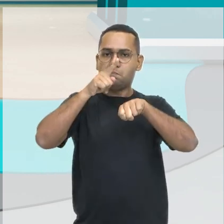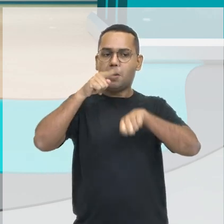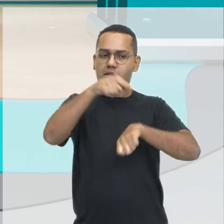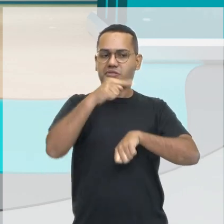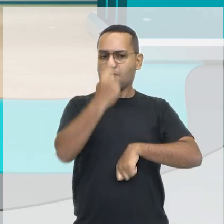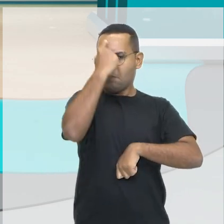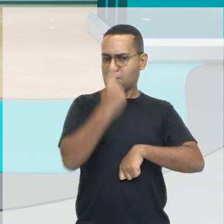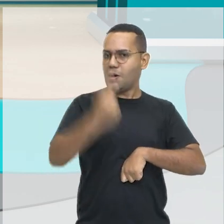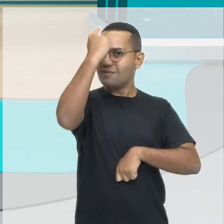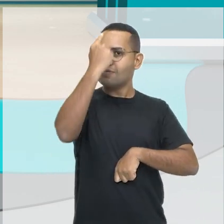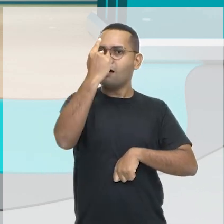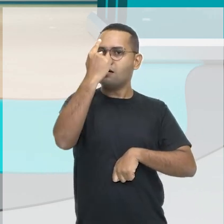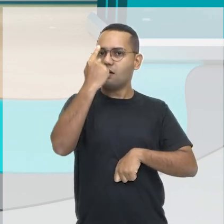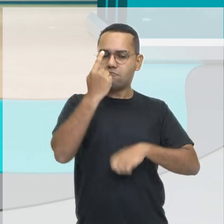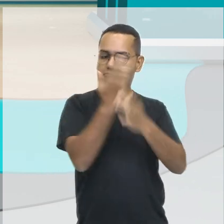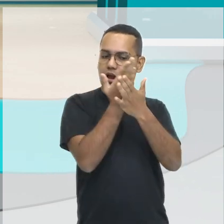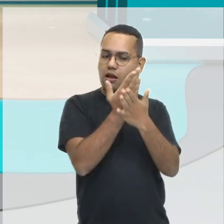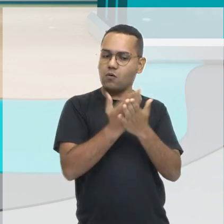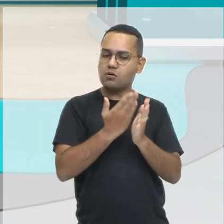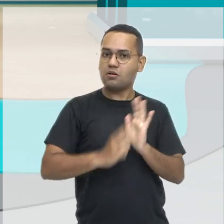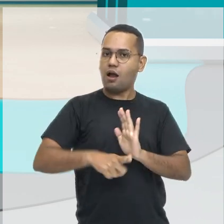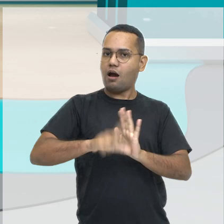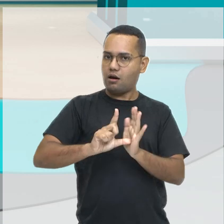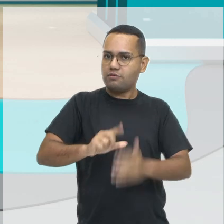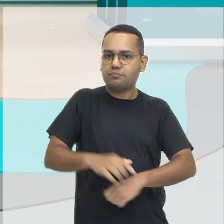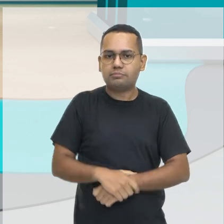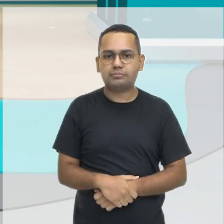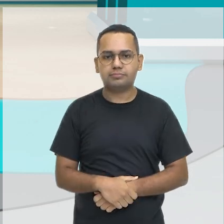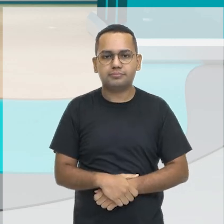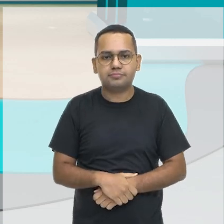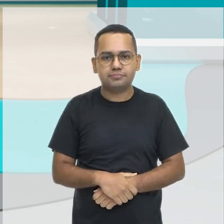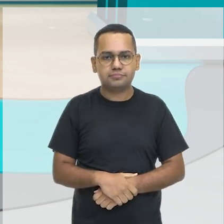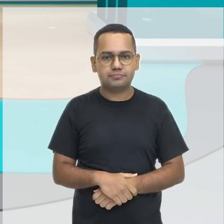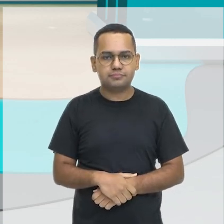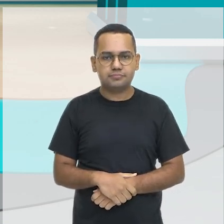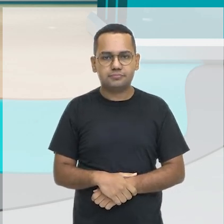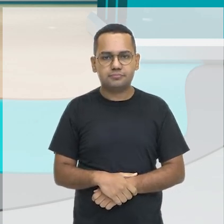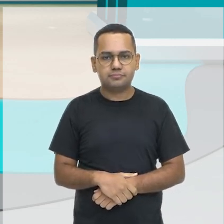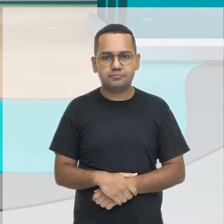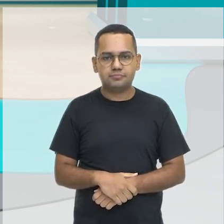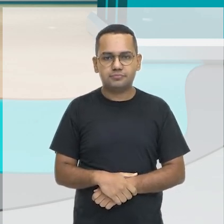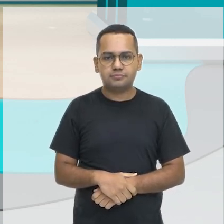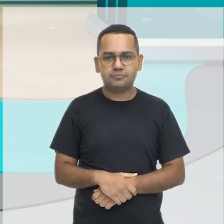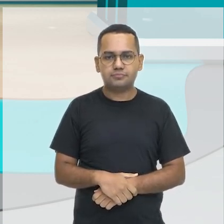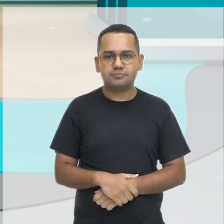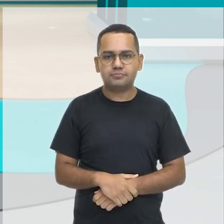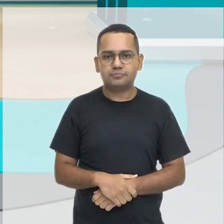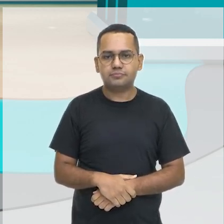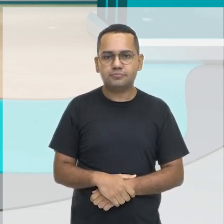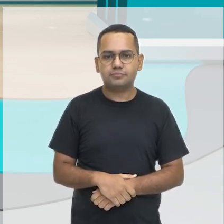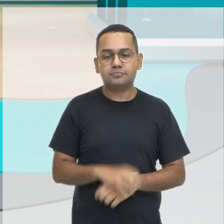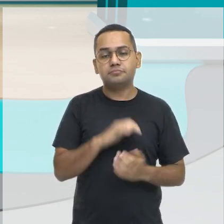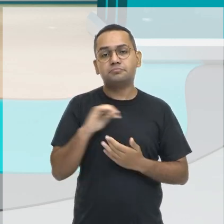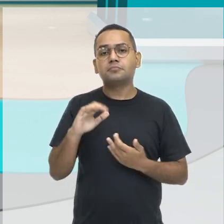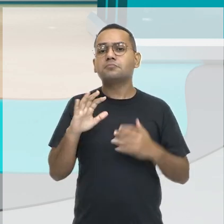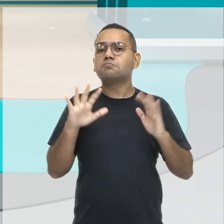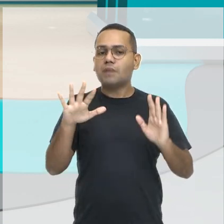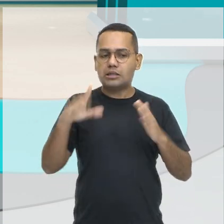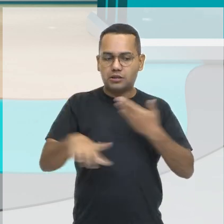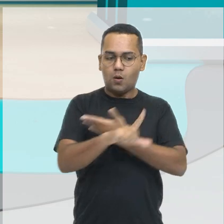um estudo. E temos uma pessoa que foi uma das que deu origem